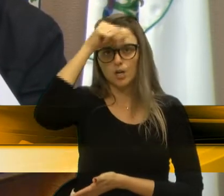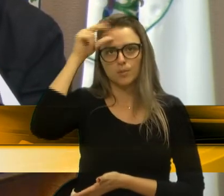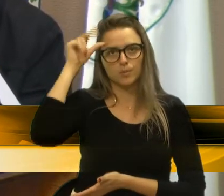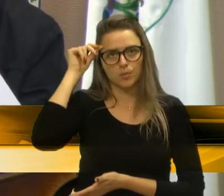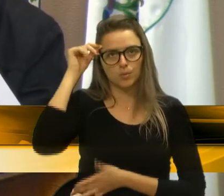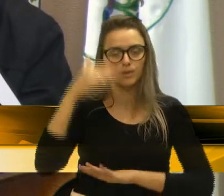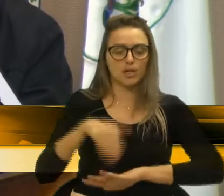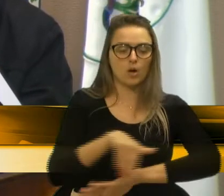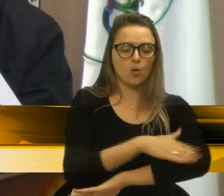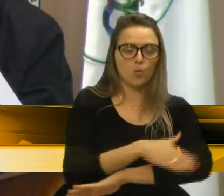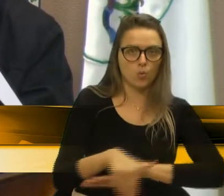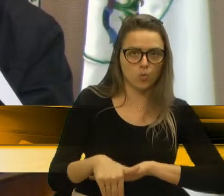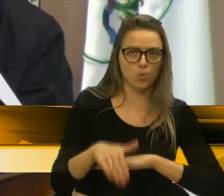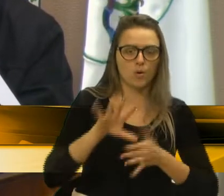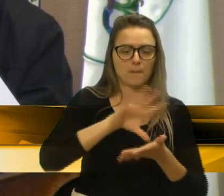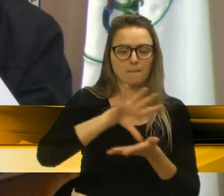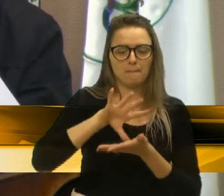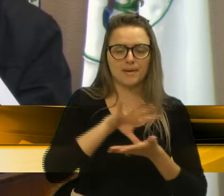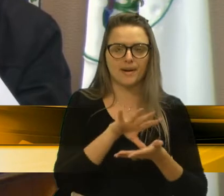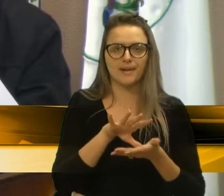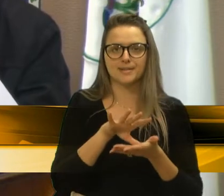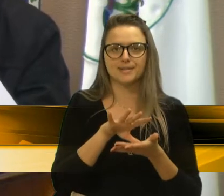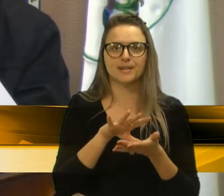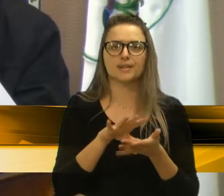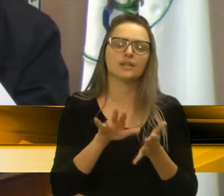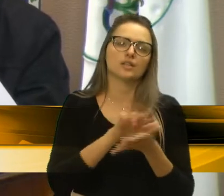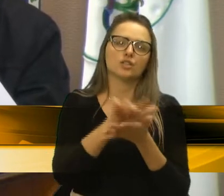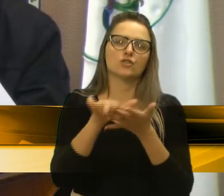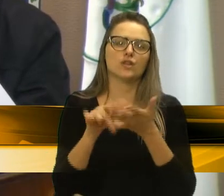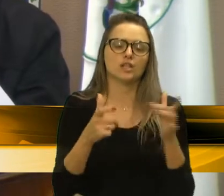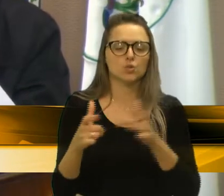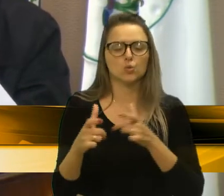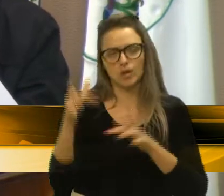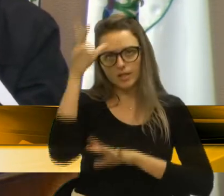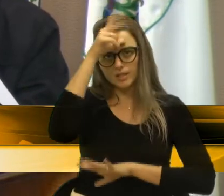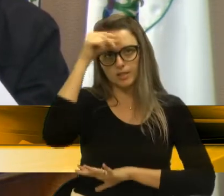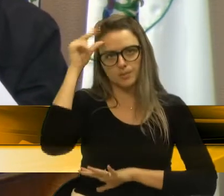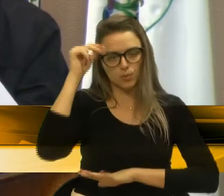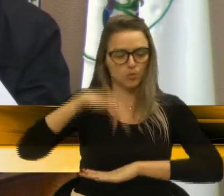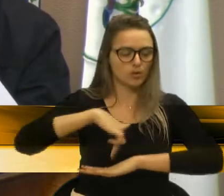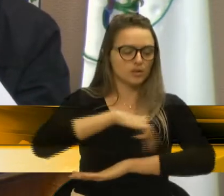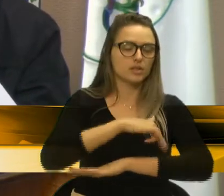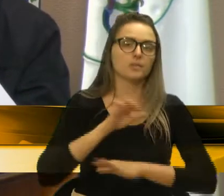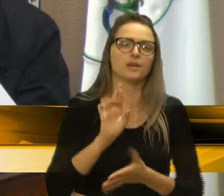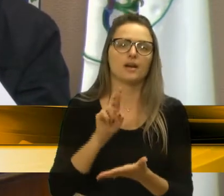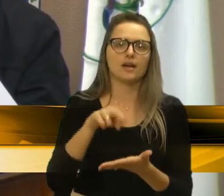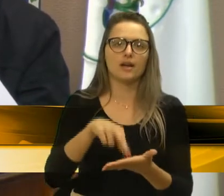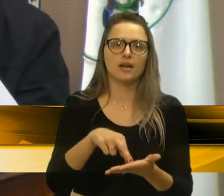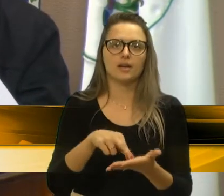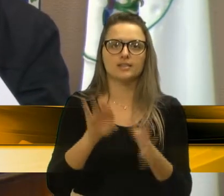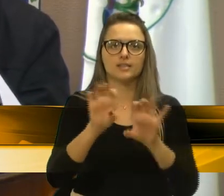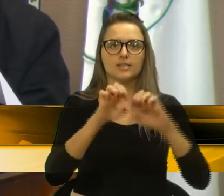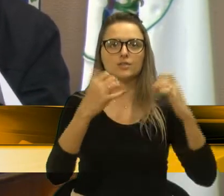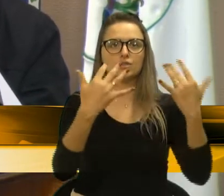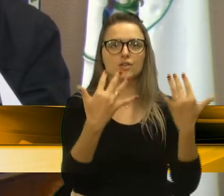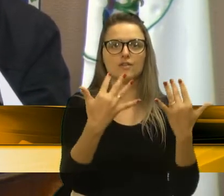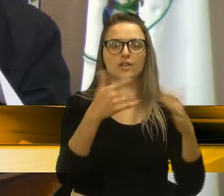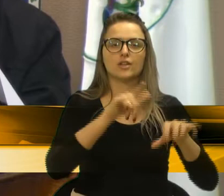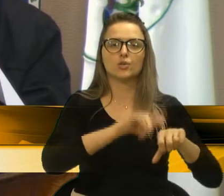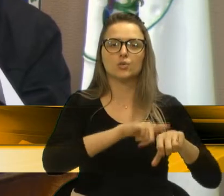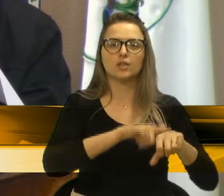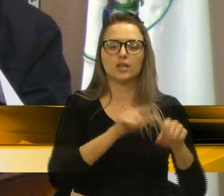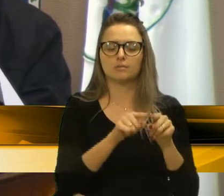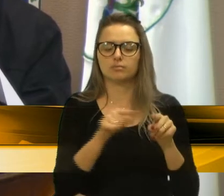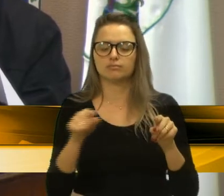vias, logradouros públicos, ruas, avenidas, etc., e calçadas, para a realização de evento temporário